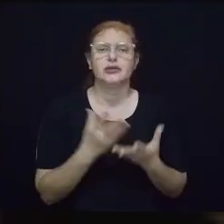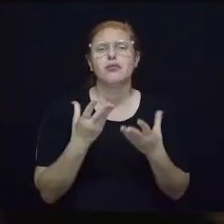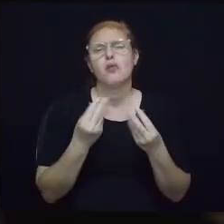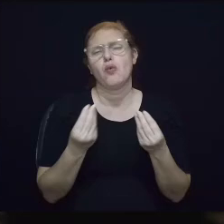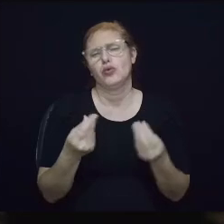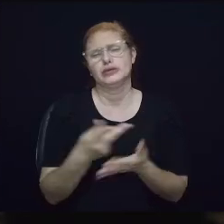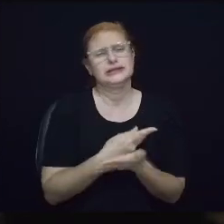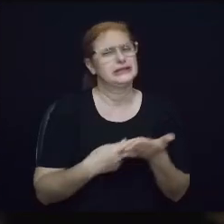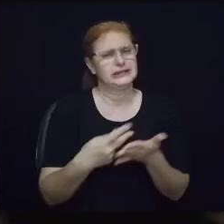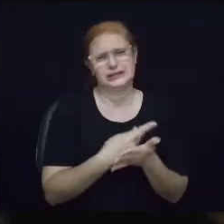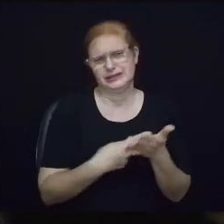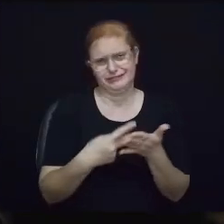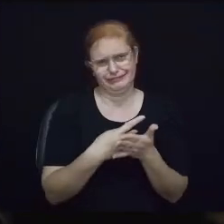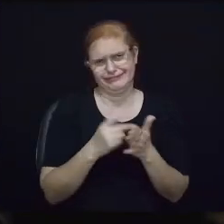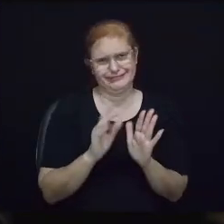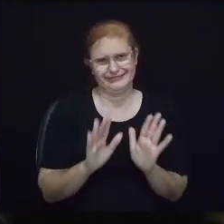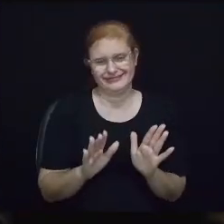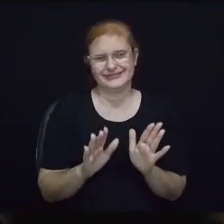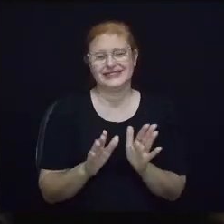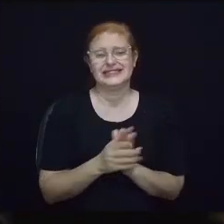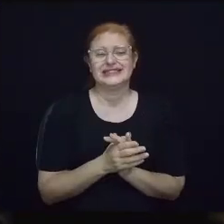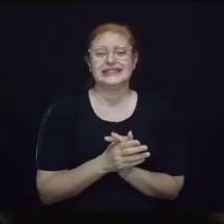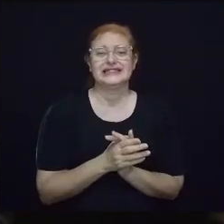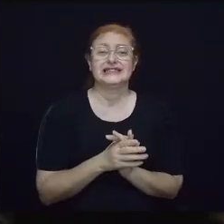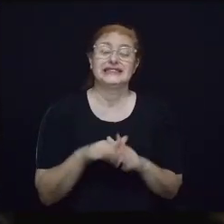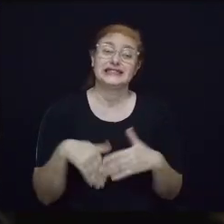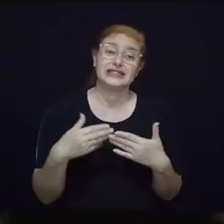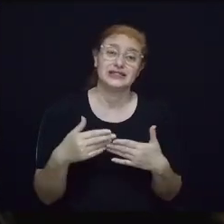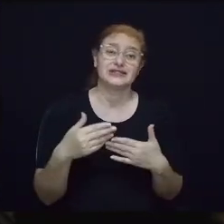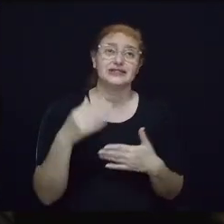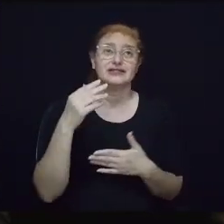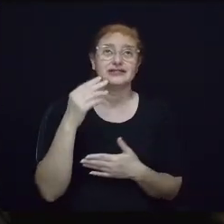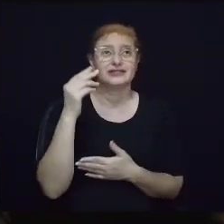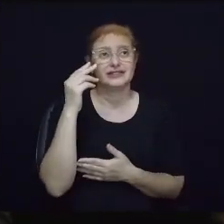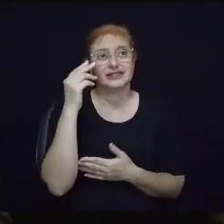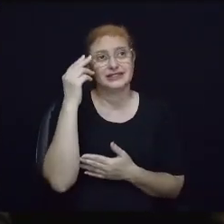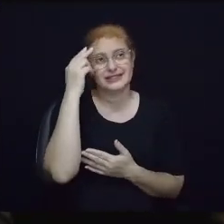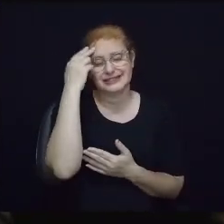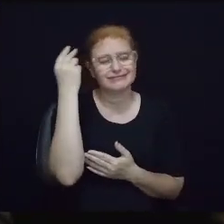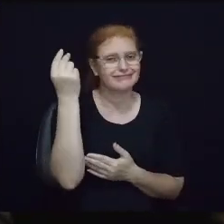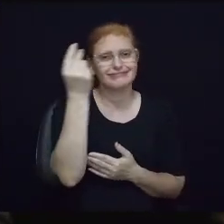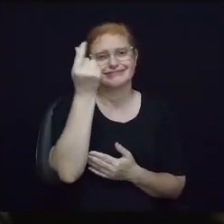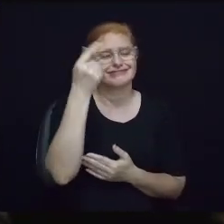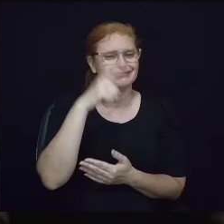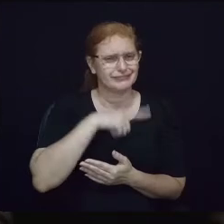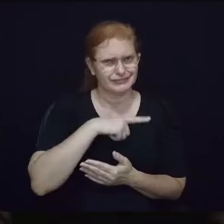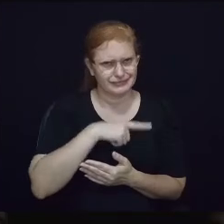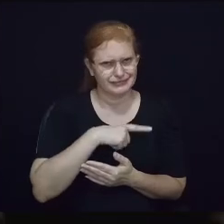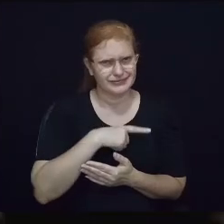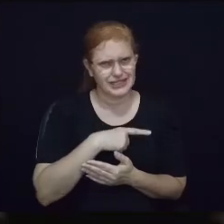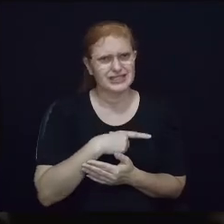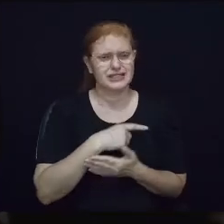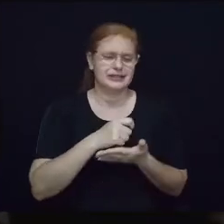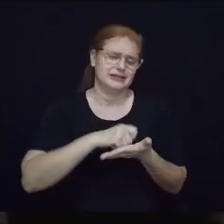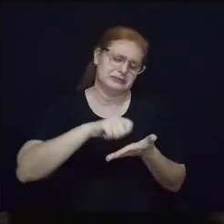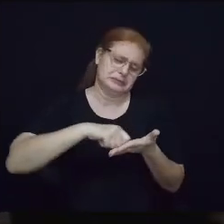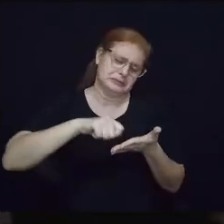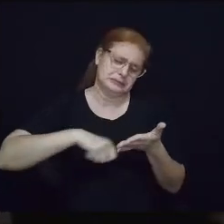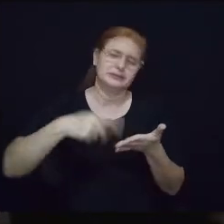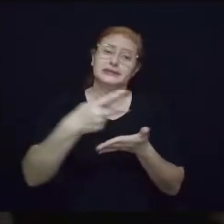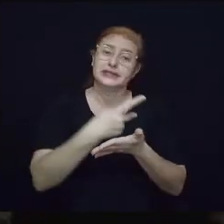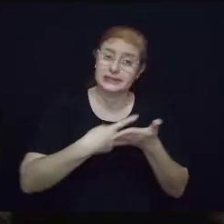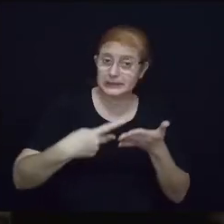de desenho rabiscado, que são essas noções de escultura, esses pequenos fragmentos de